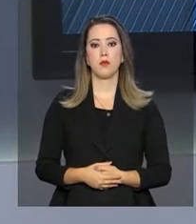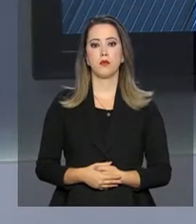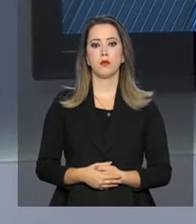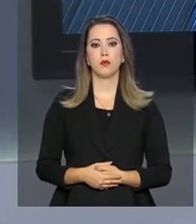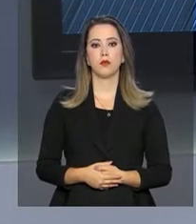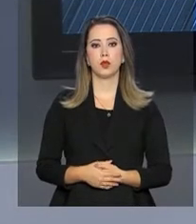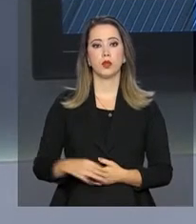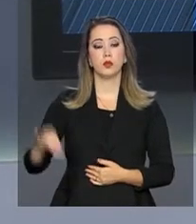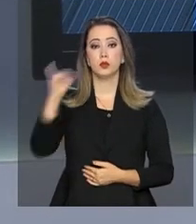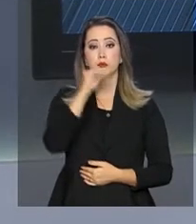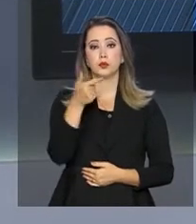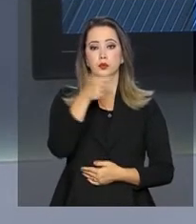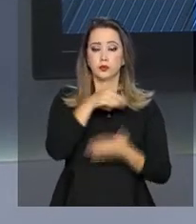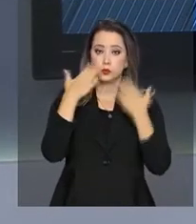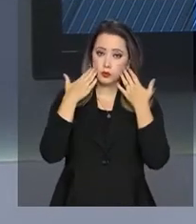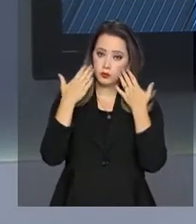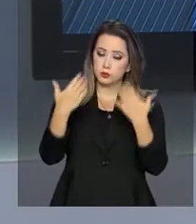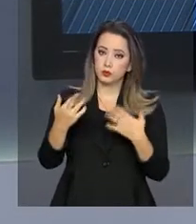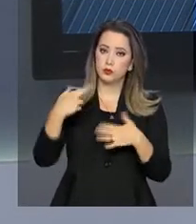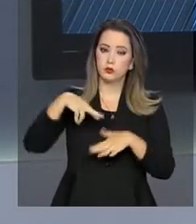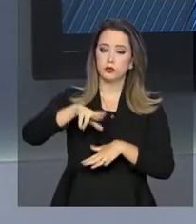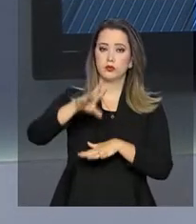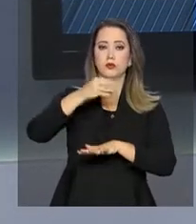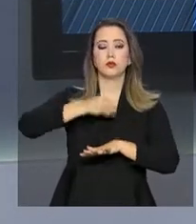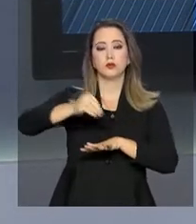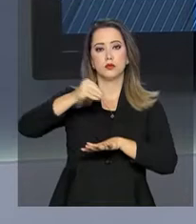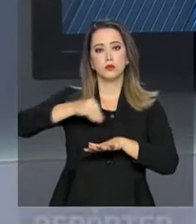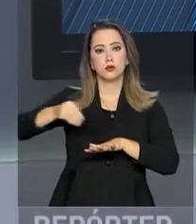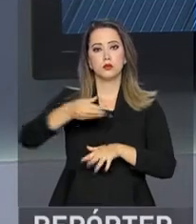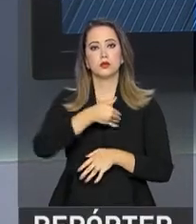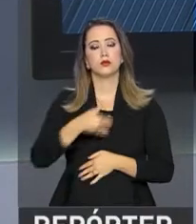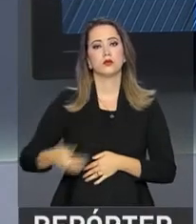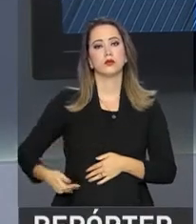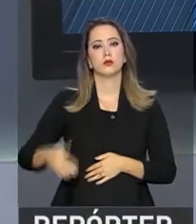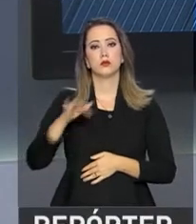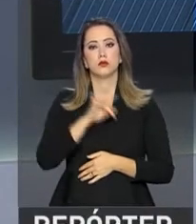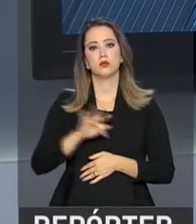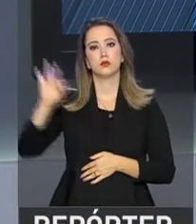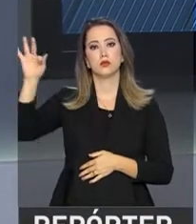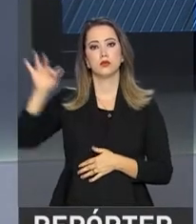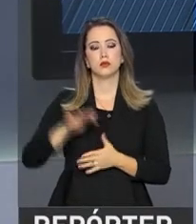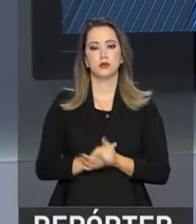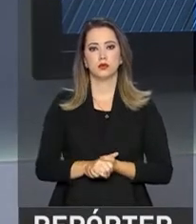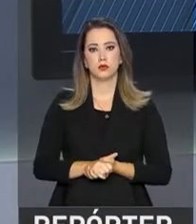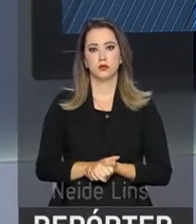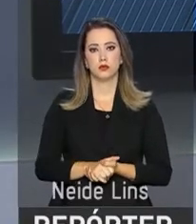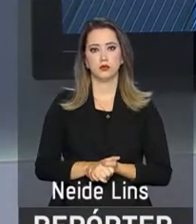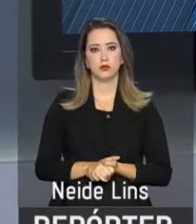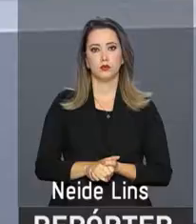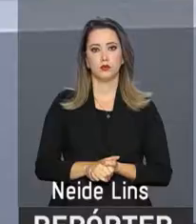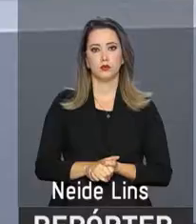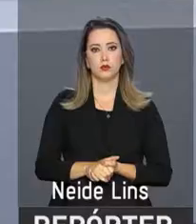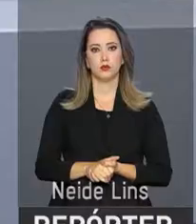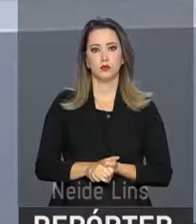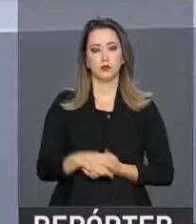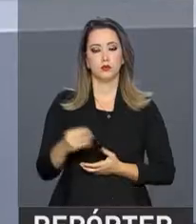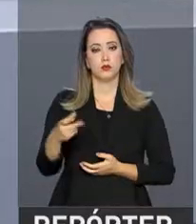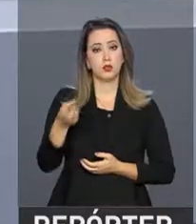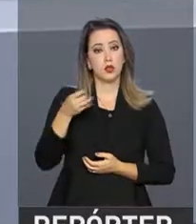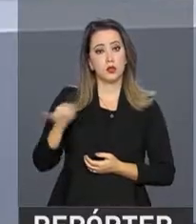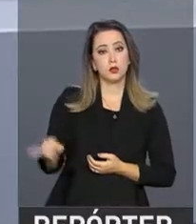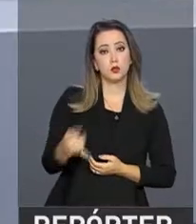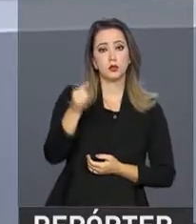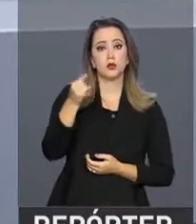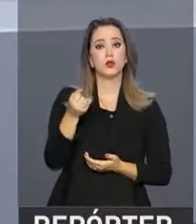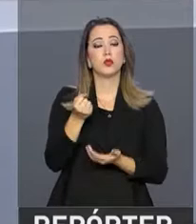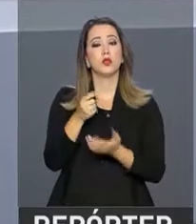olá estamos de volta com mais uma edição do repórter nbr que traz as notícias do governo federal as taxas